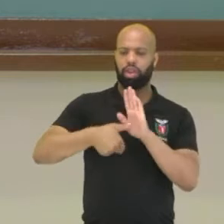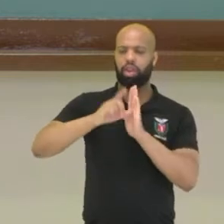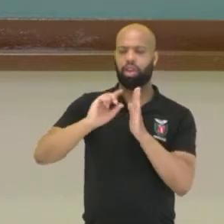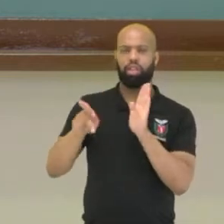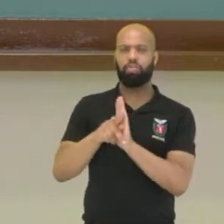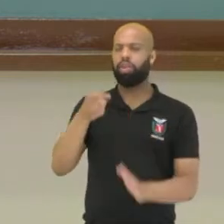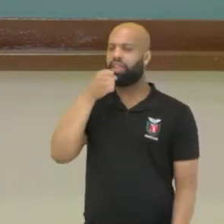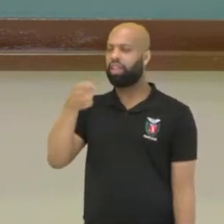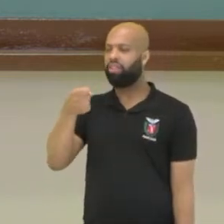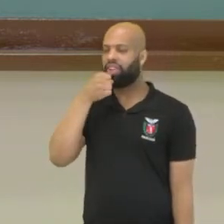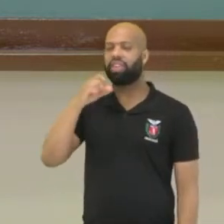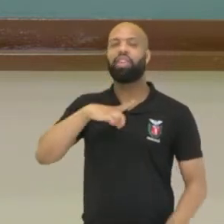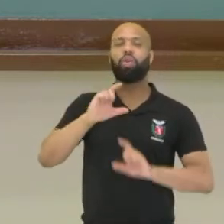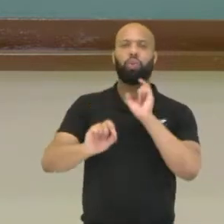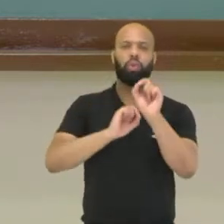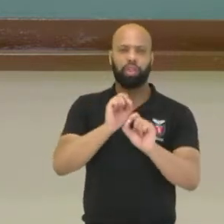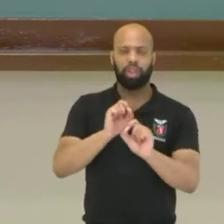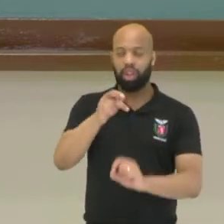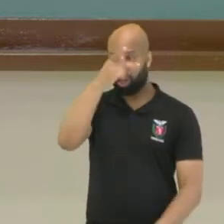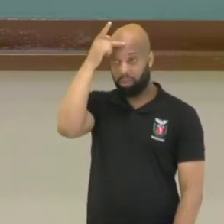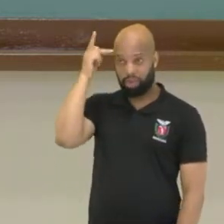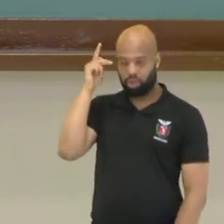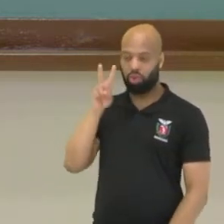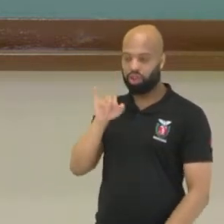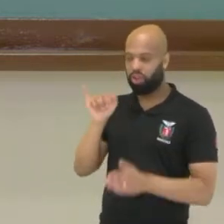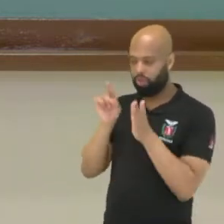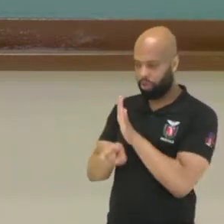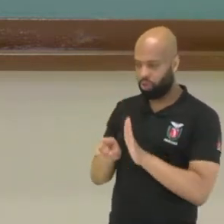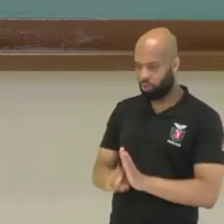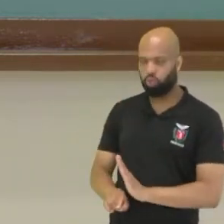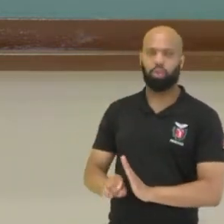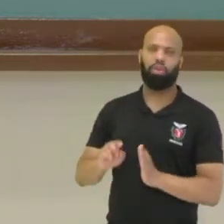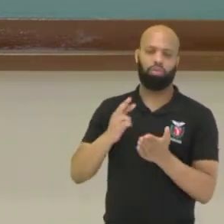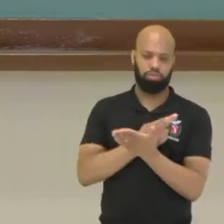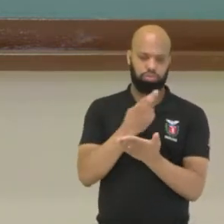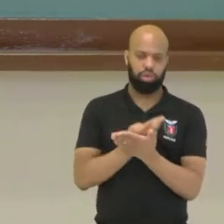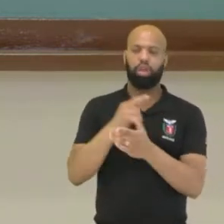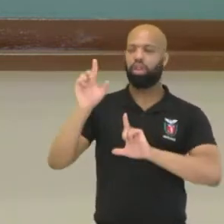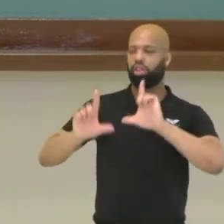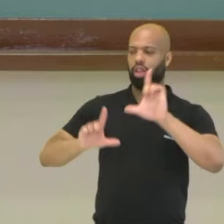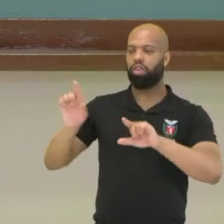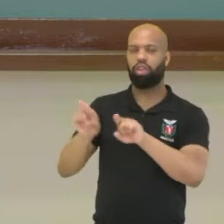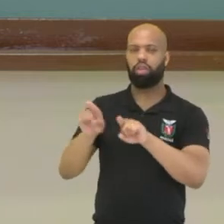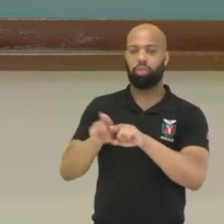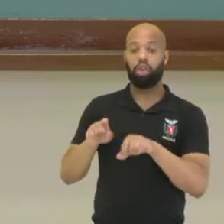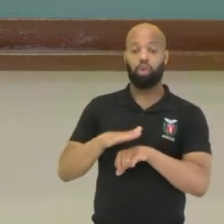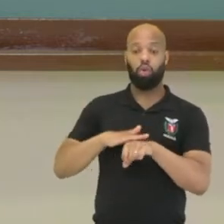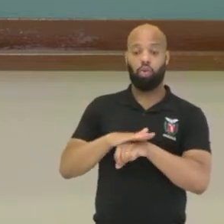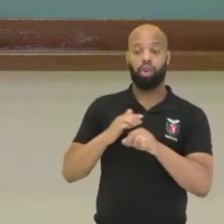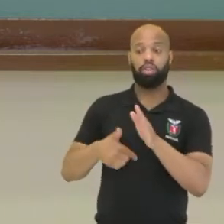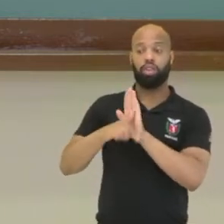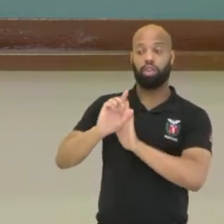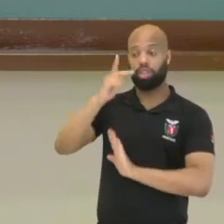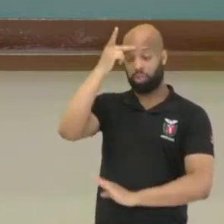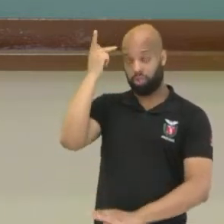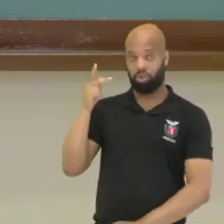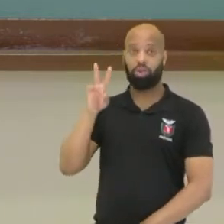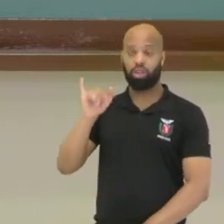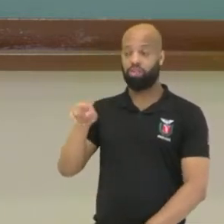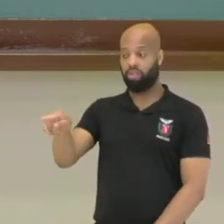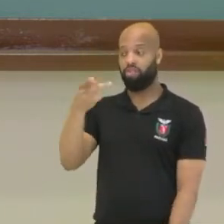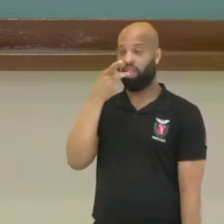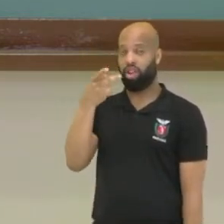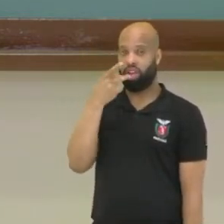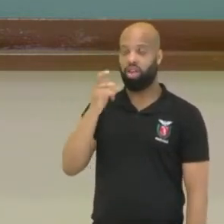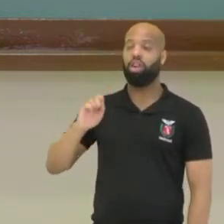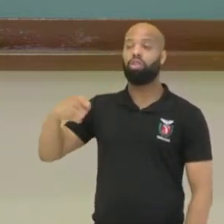entrevista, geralmente, o entrevistador, ou a revista, ou a TV, conversa com o agente daquela pessoa, com a pessoa